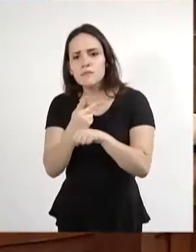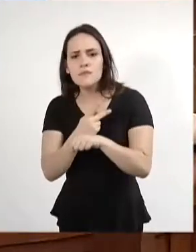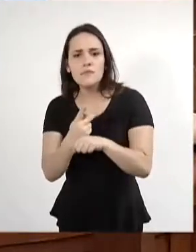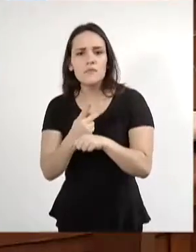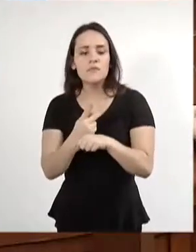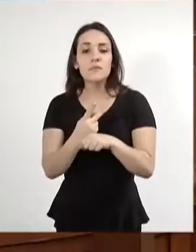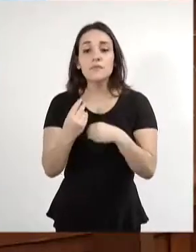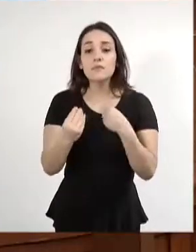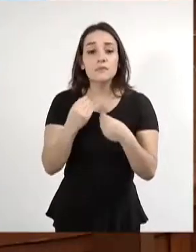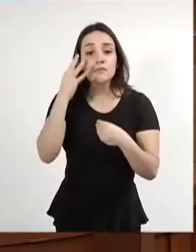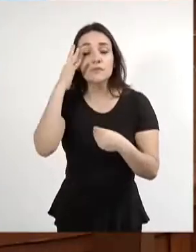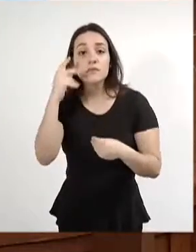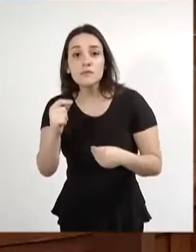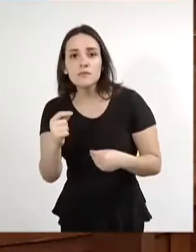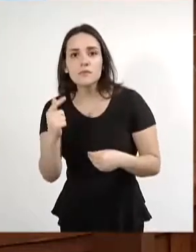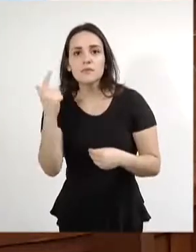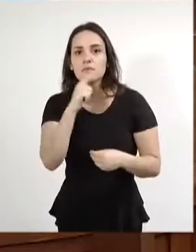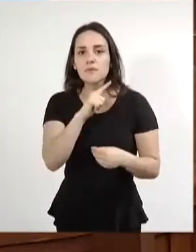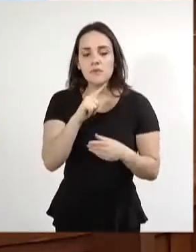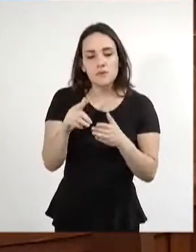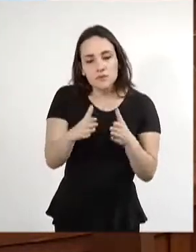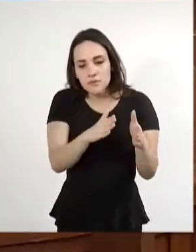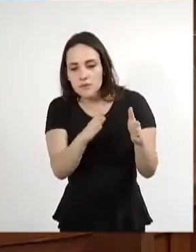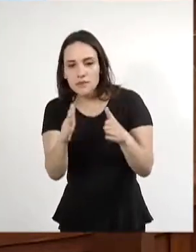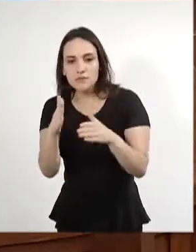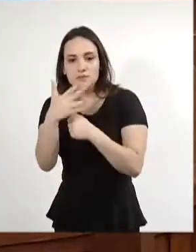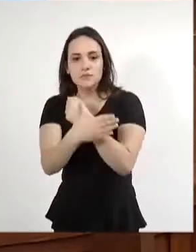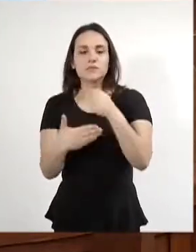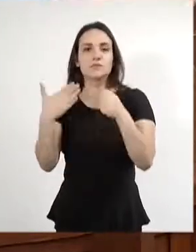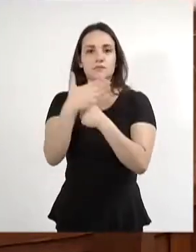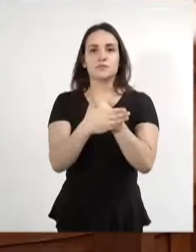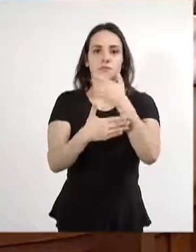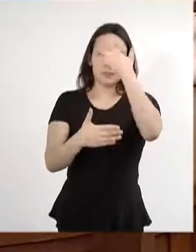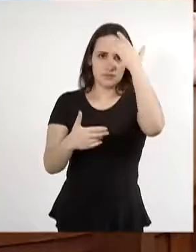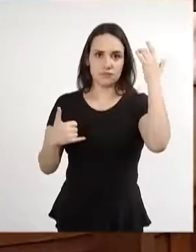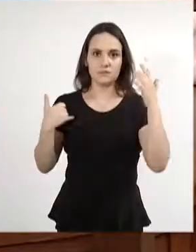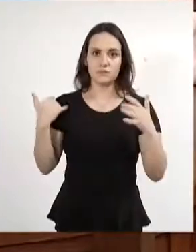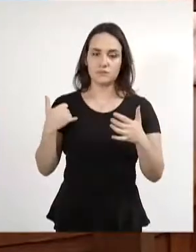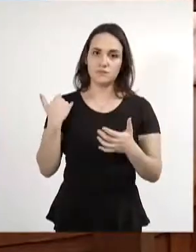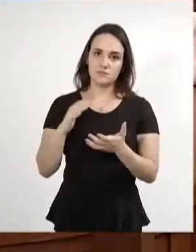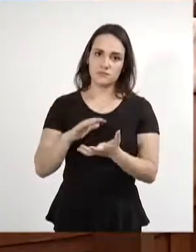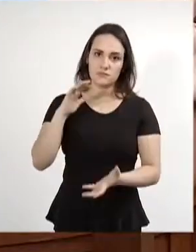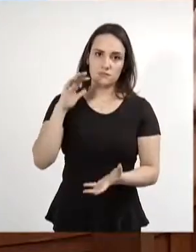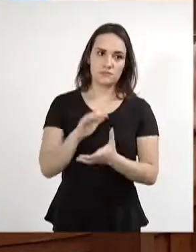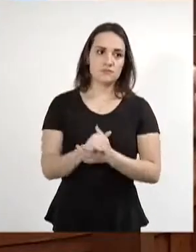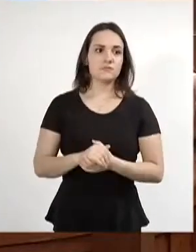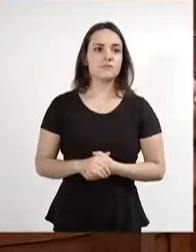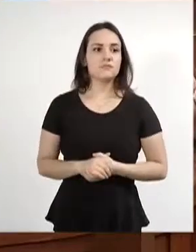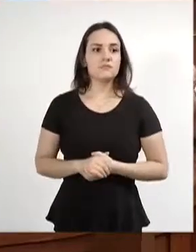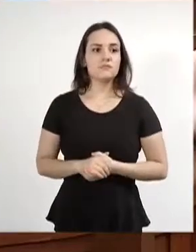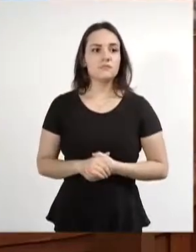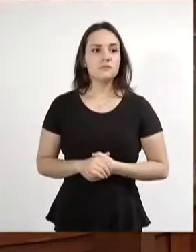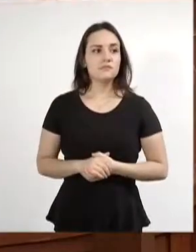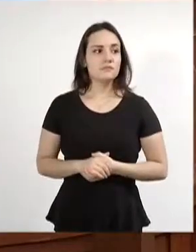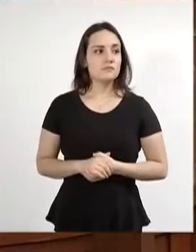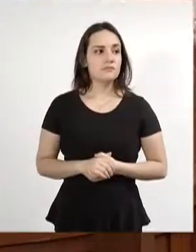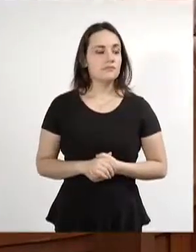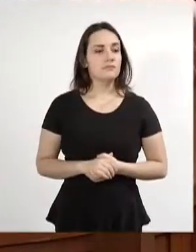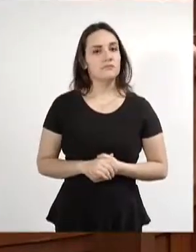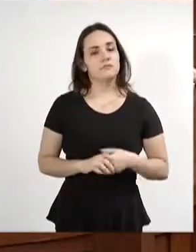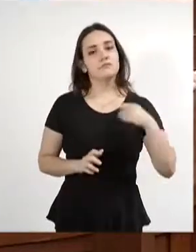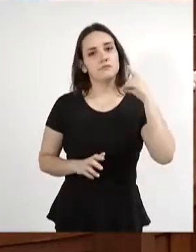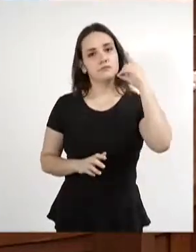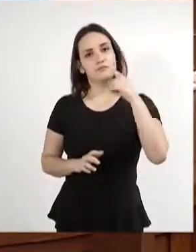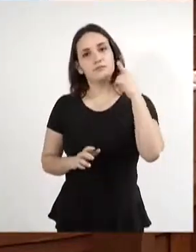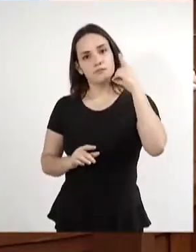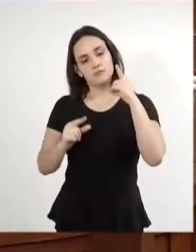e encaminhamentos para proteger a pessoa idosa. O deputado Herculano disse